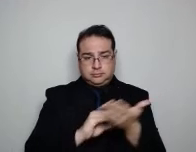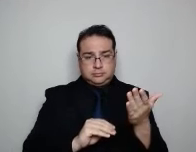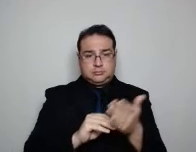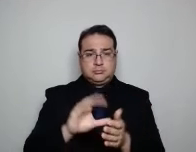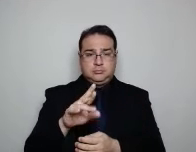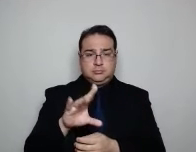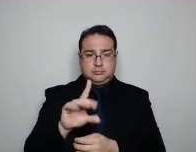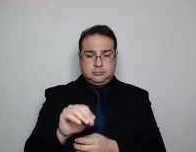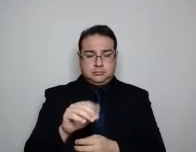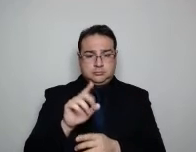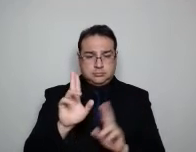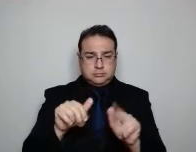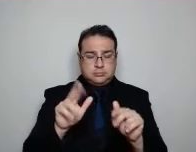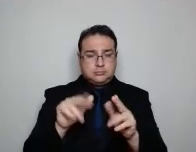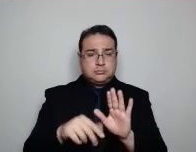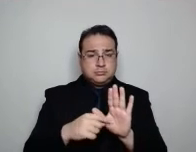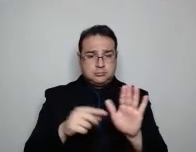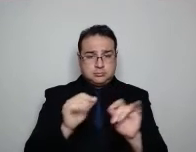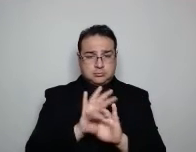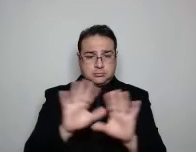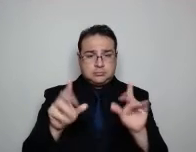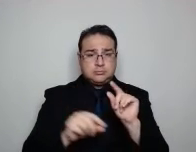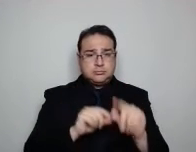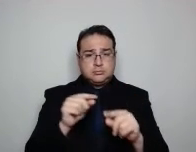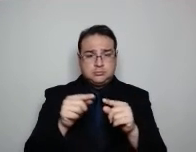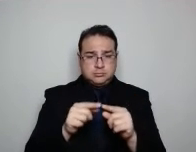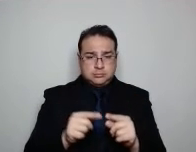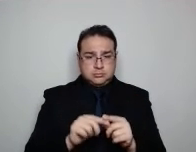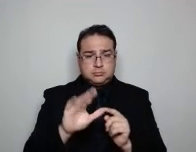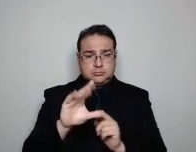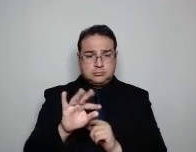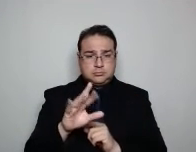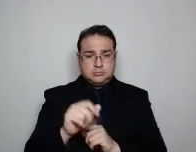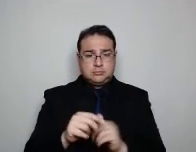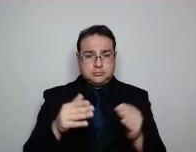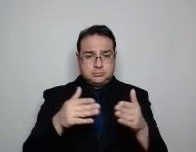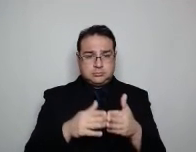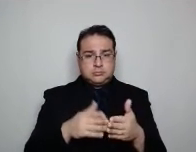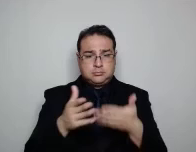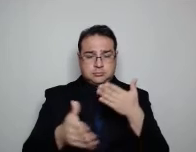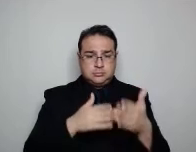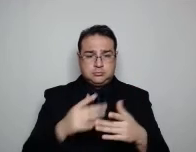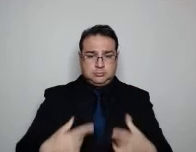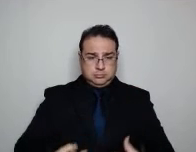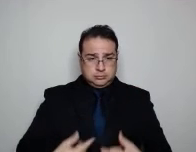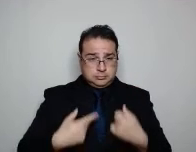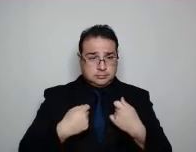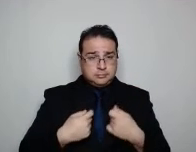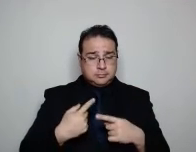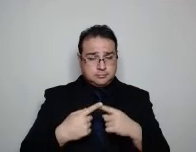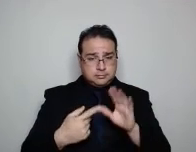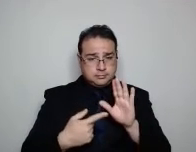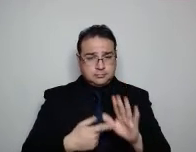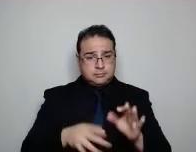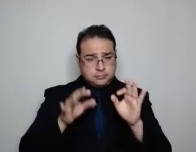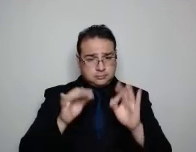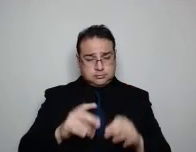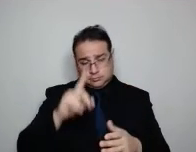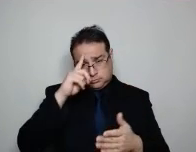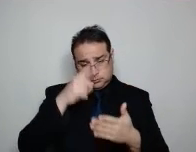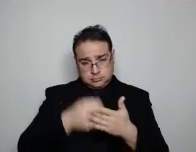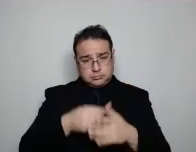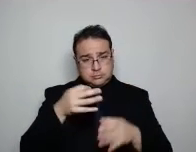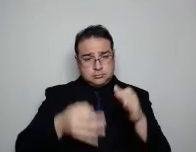fica especificado o ponto em que o contrato restringe o tratamento oncológico. E conforme a acertada decisão do juiz primeiro grau, não cabe